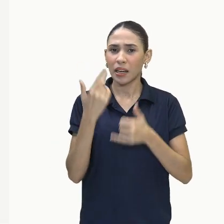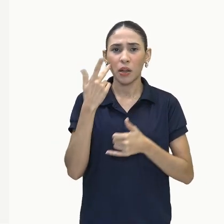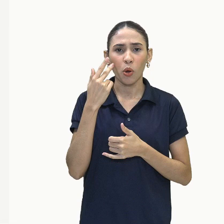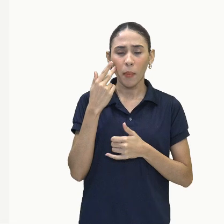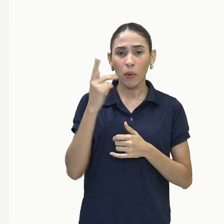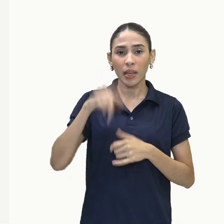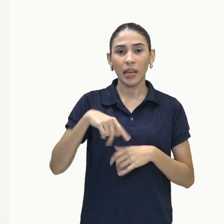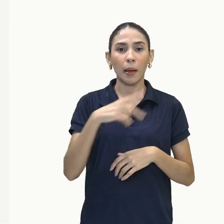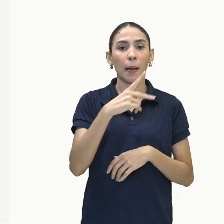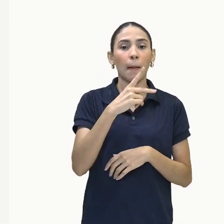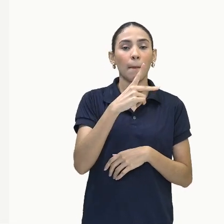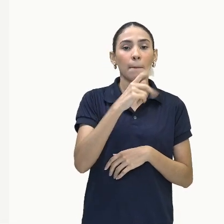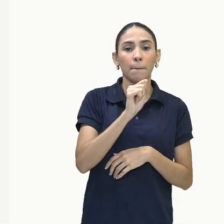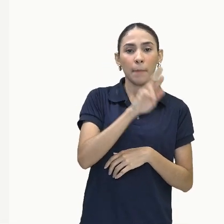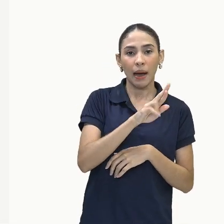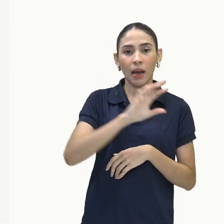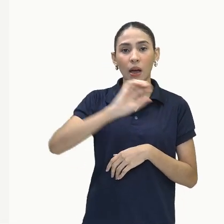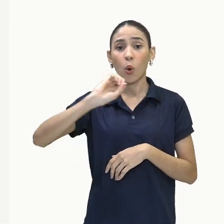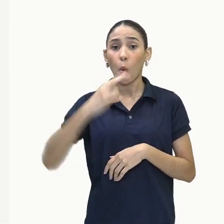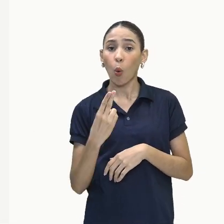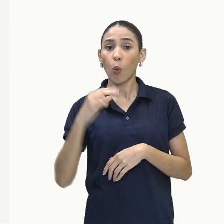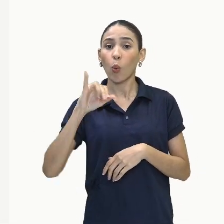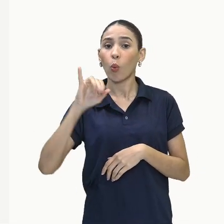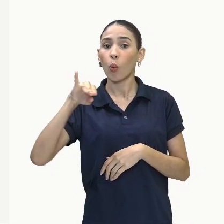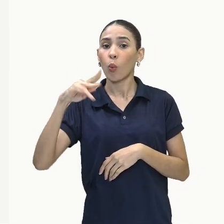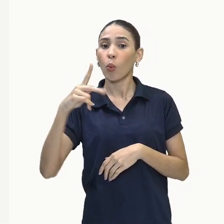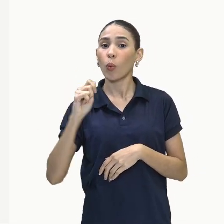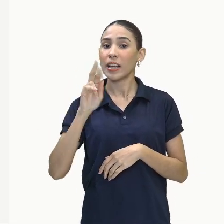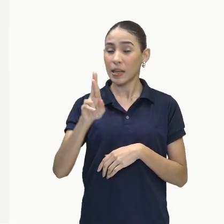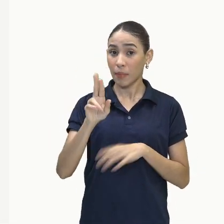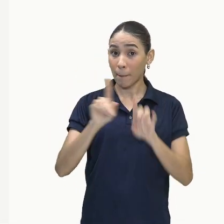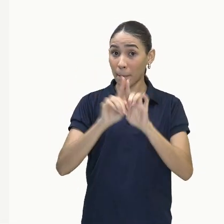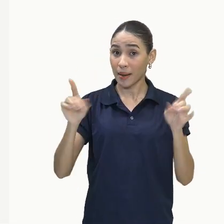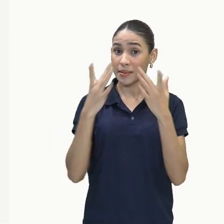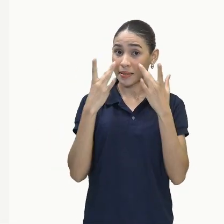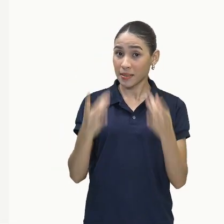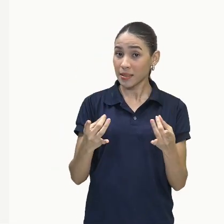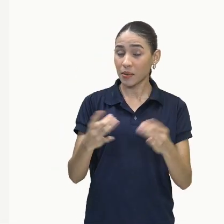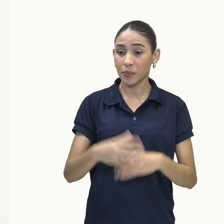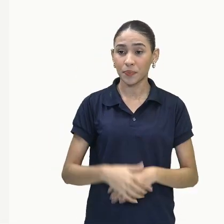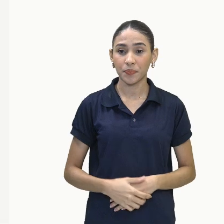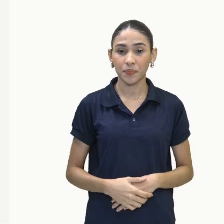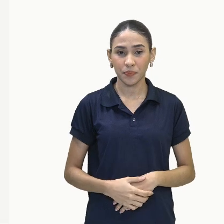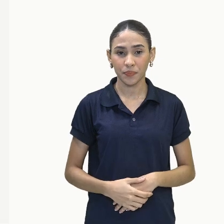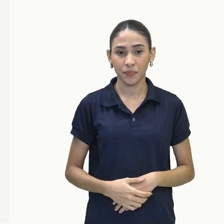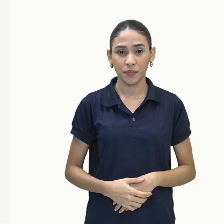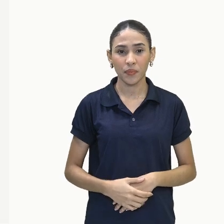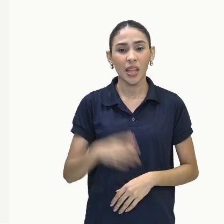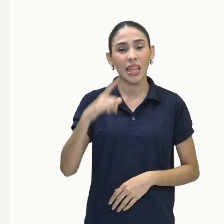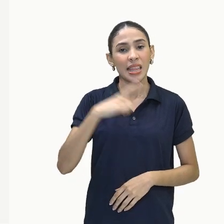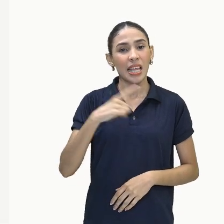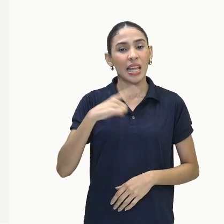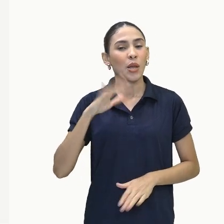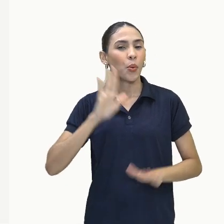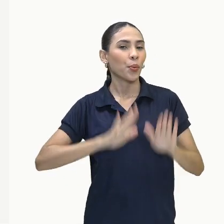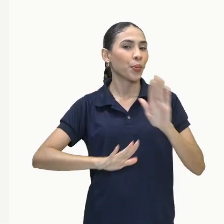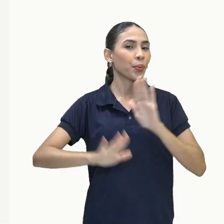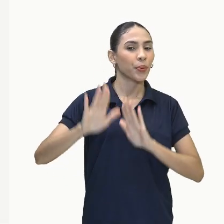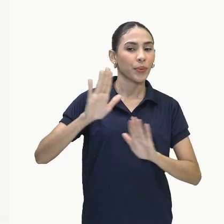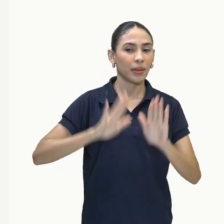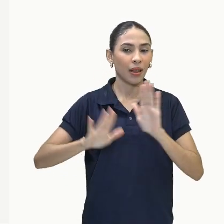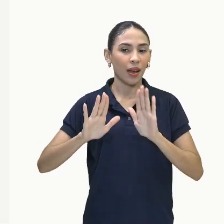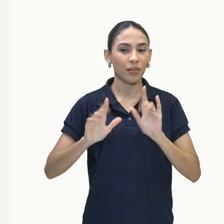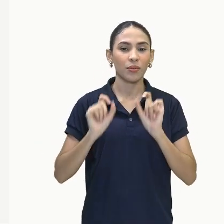jogo do par ou ímpar. Só que observa aqui o seguinte, ele tem um cuidado, né? O